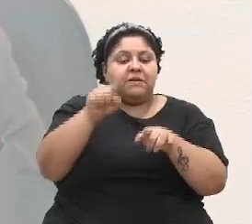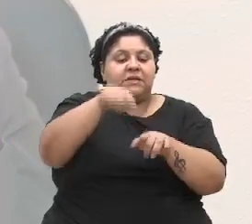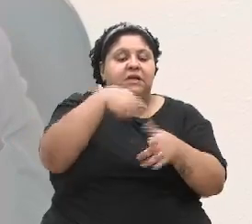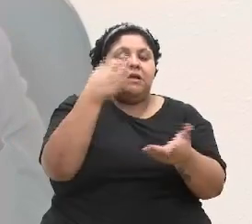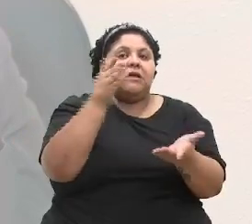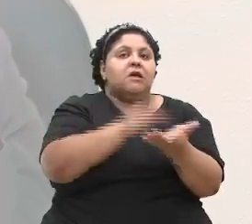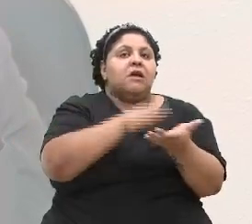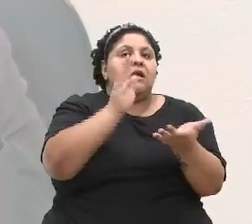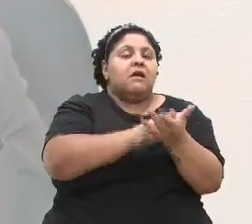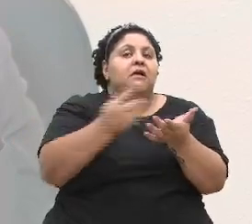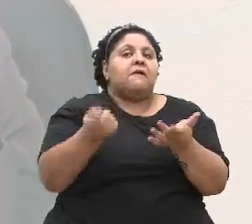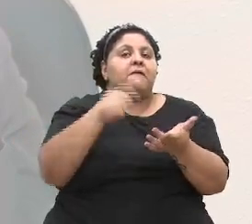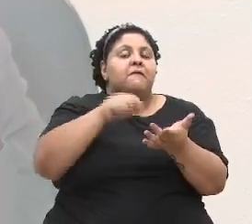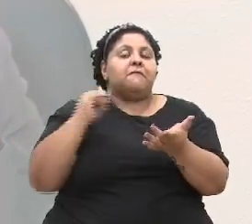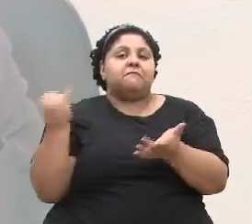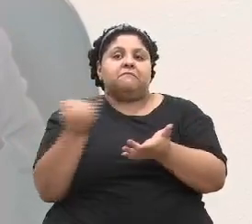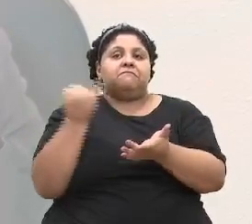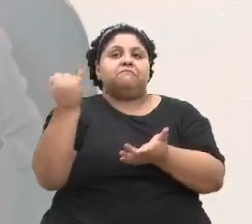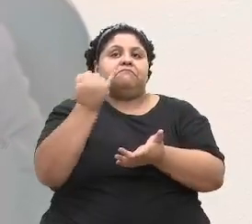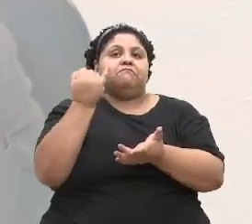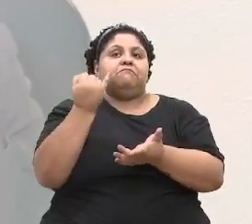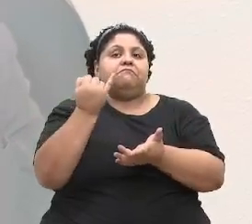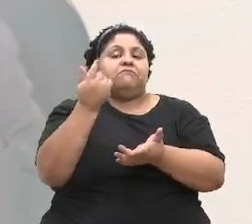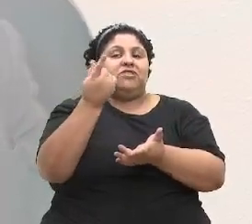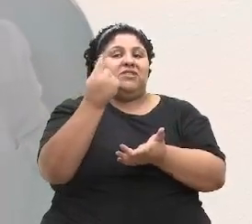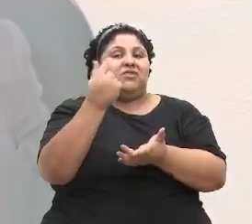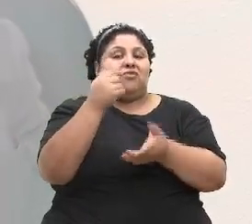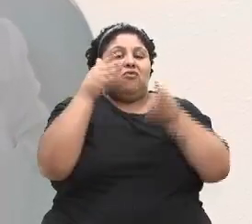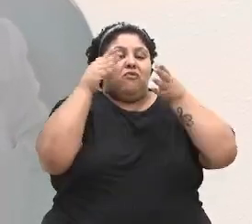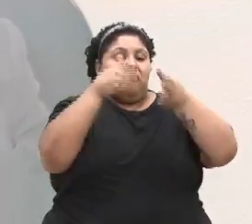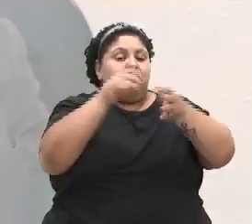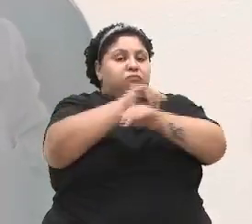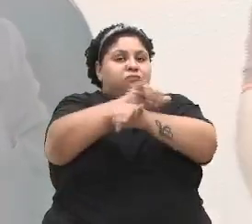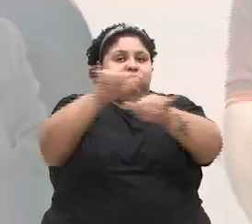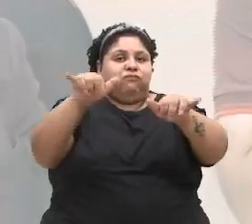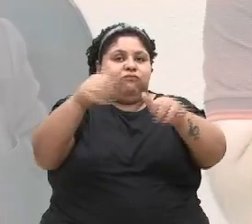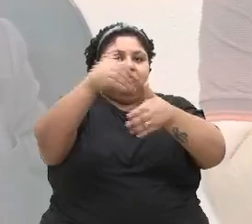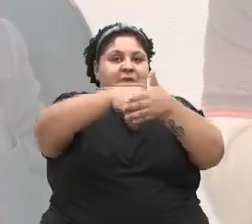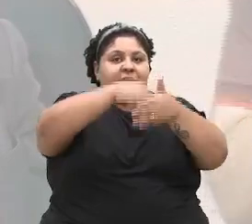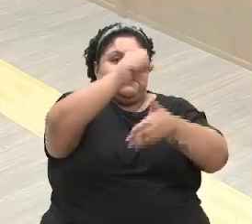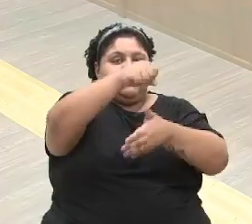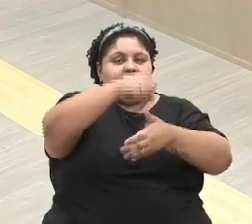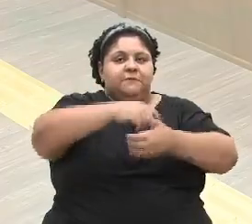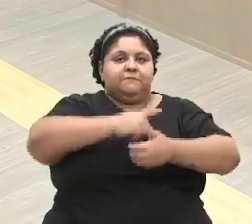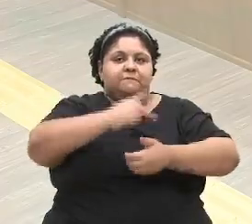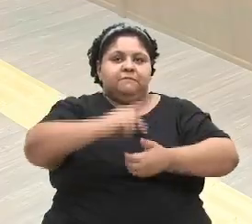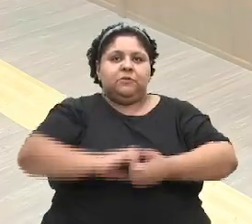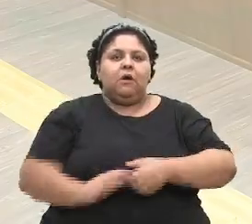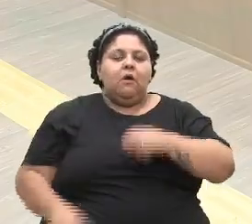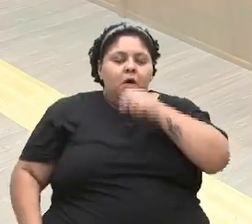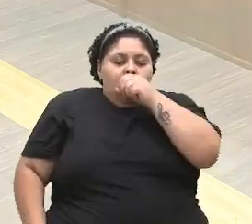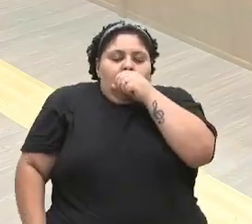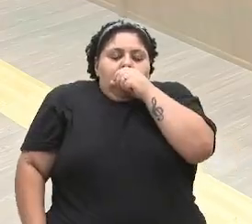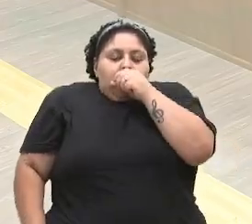da necessidade, da importância de recurso específico para a divulgação. Votarei favorável, senhora presidente. Declara voto, senhor presidente.